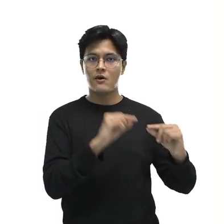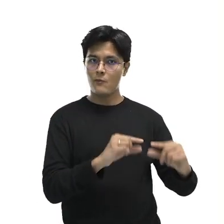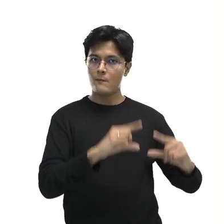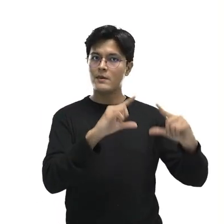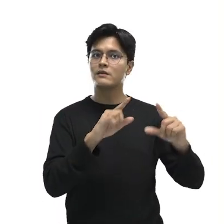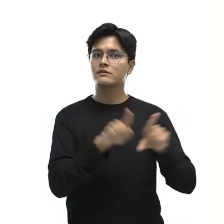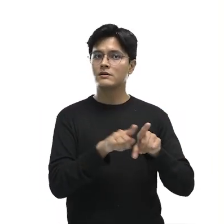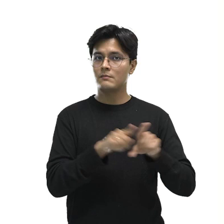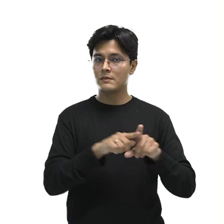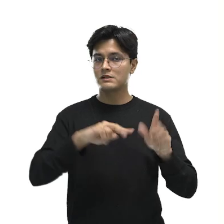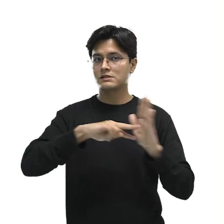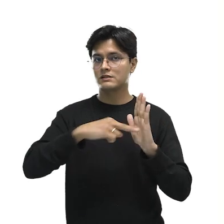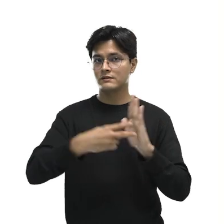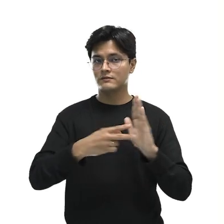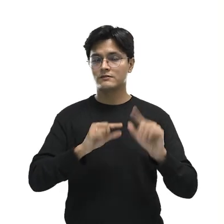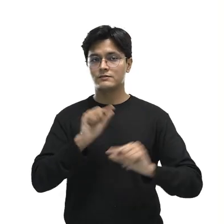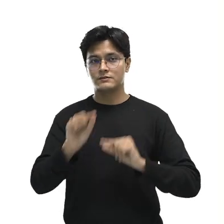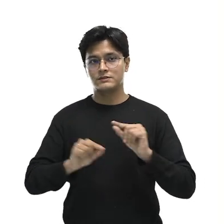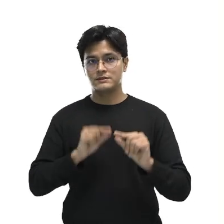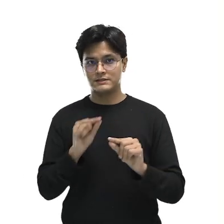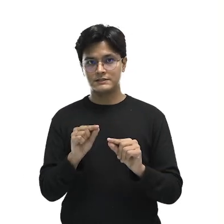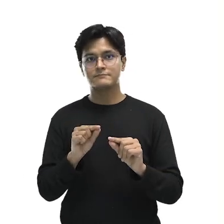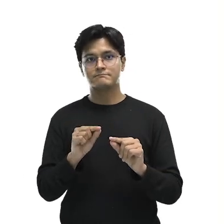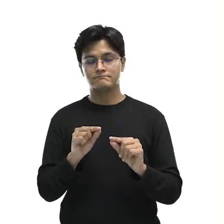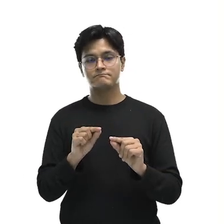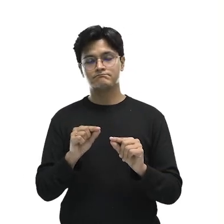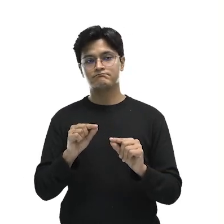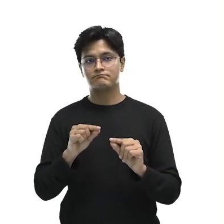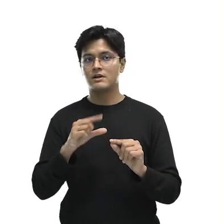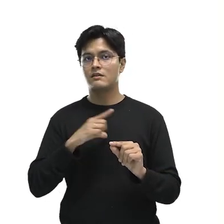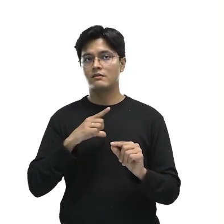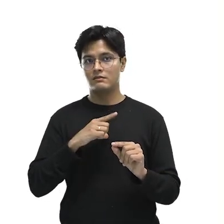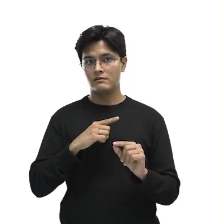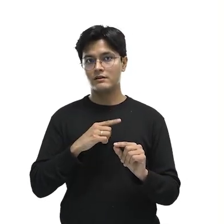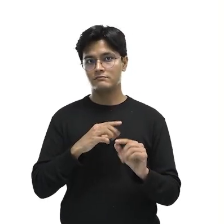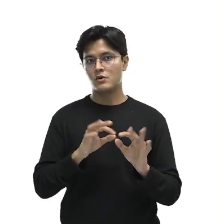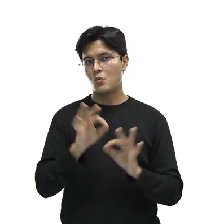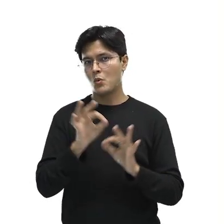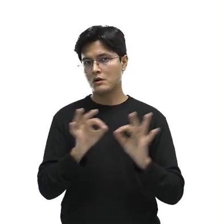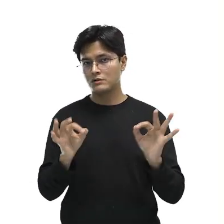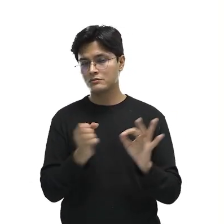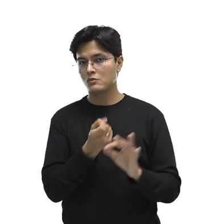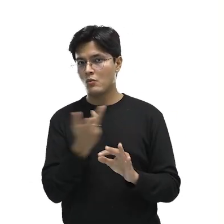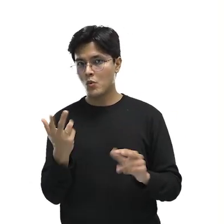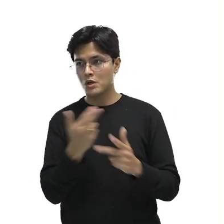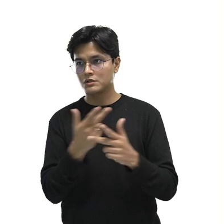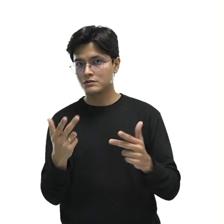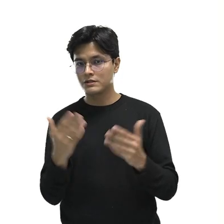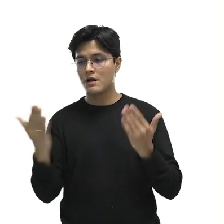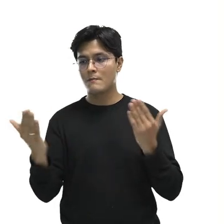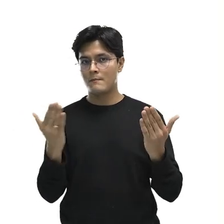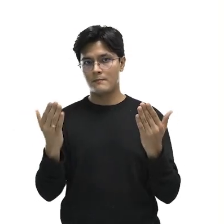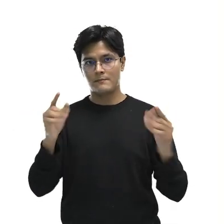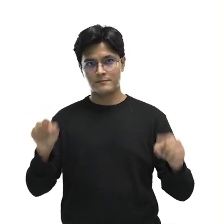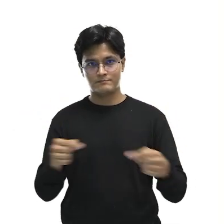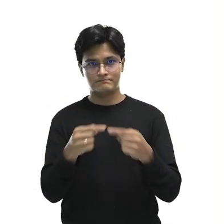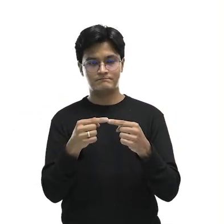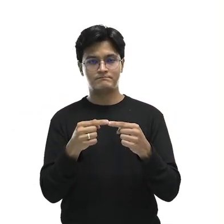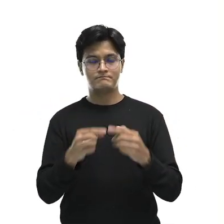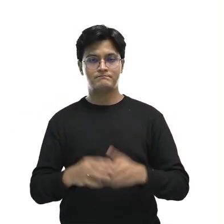aumentam, significa que nós temos grandezas diretamente proporcionais,